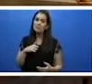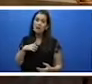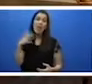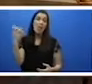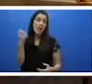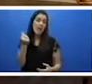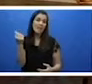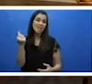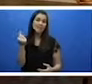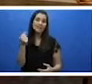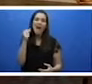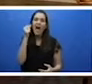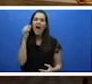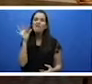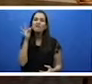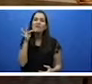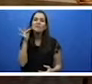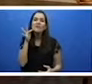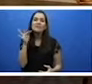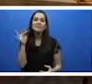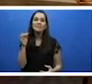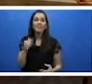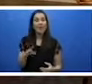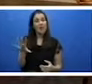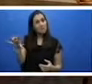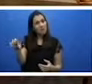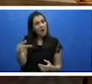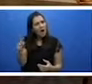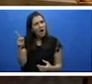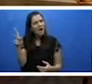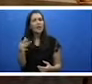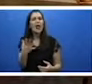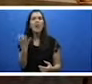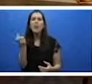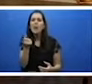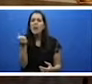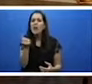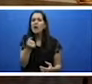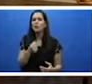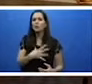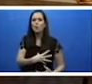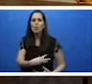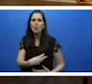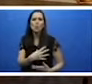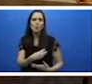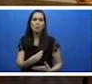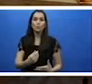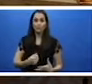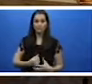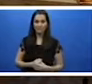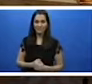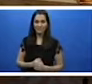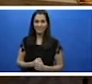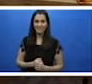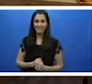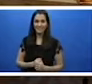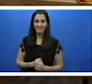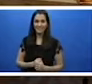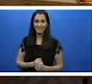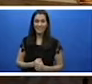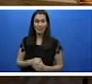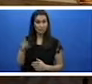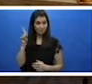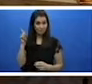A mamãe, o animalzinho lá, né? Ela dá o leite para o animalzinho. O animalzinho vai mamar. Então, essa